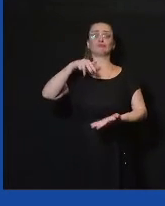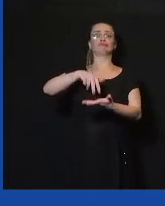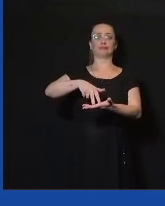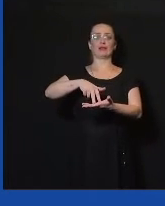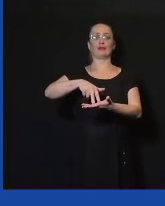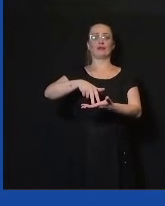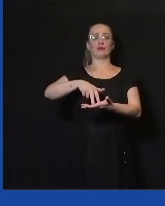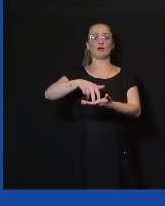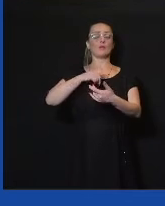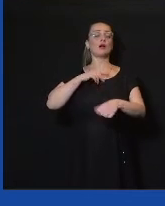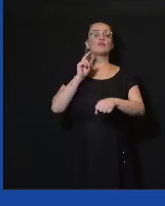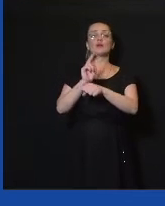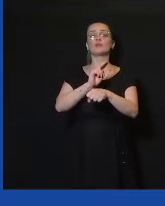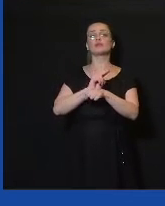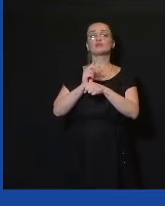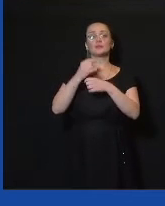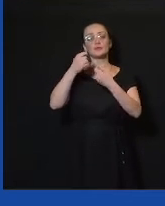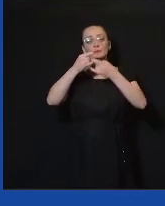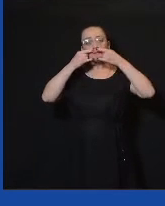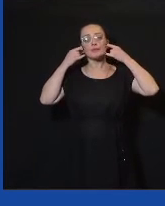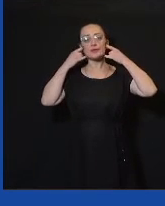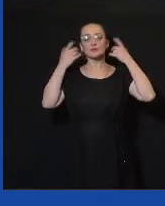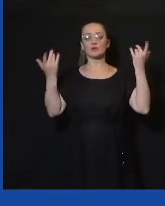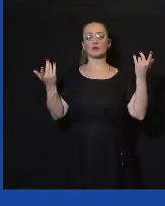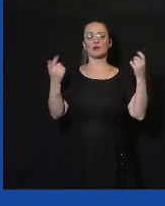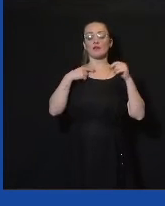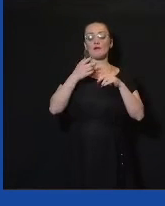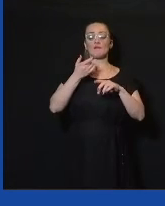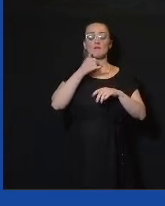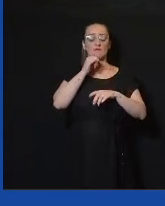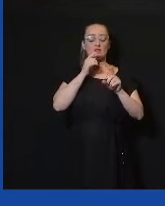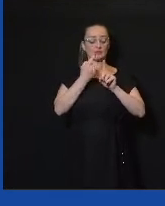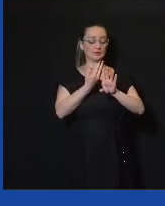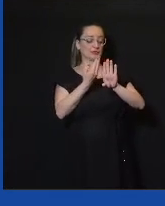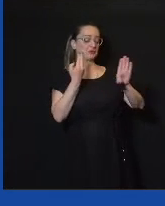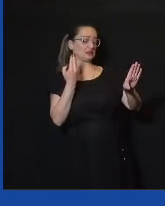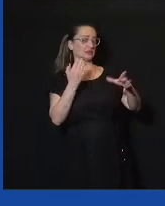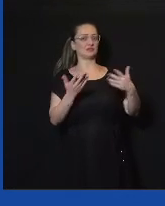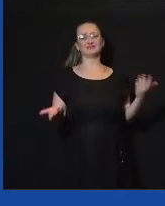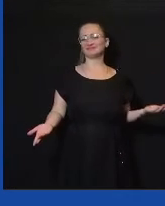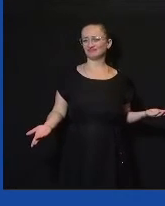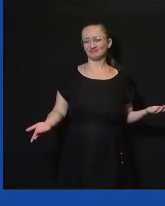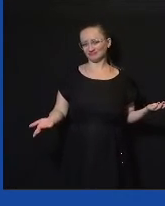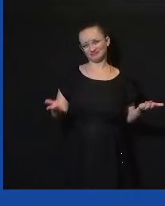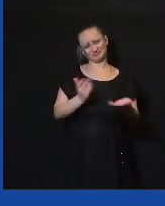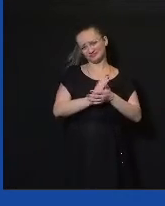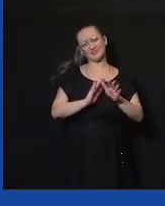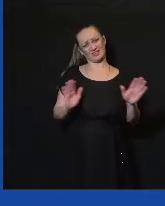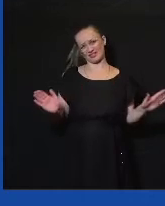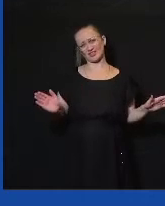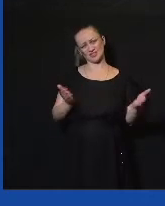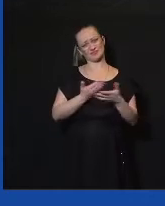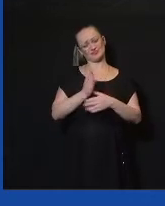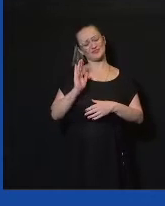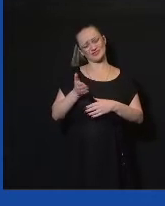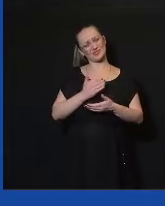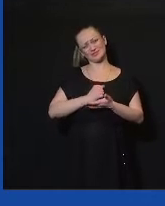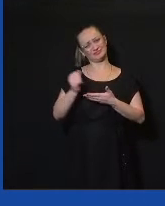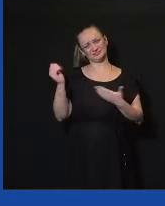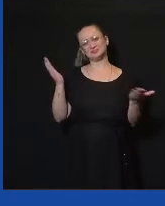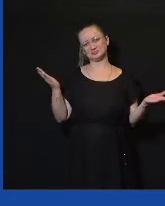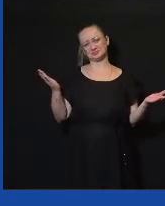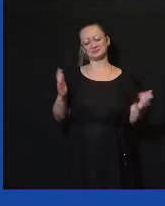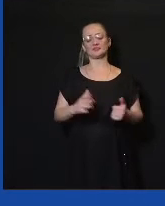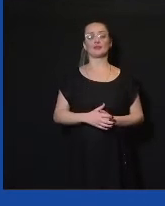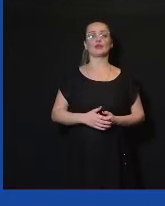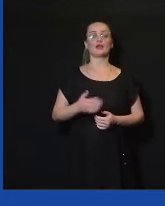fala da proteção do uso da máscara e fala da distância. Então, chega, né? Acho que já deu. É o que o Zezé falou, assim, é